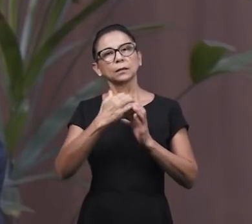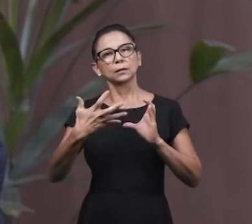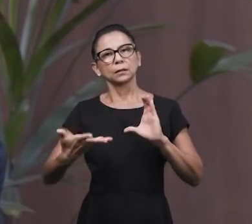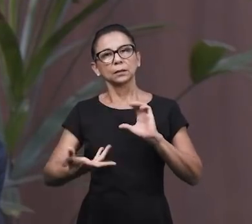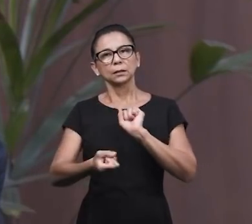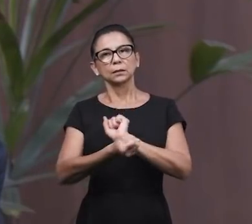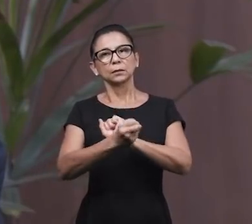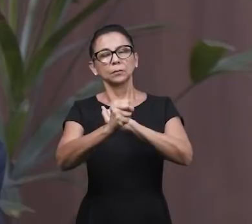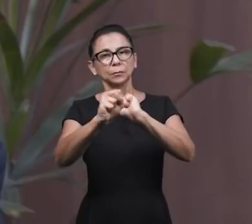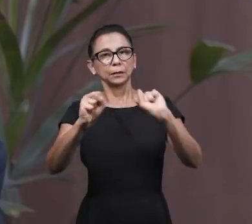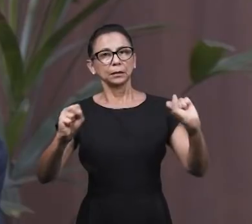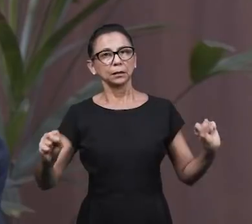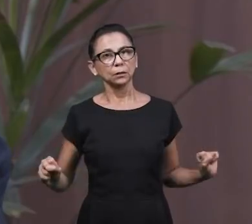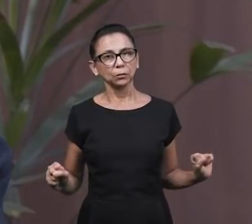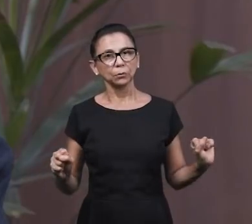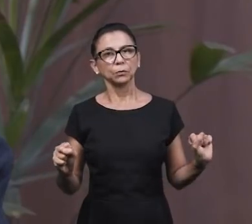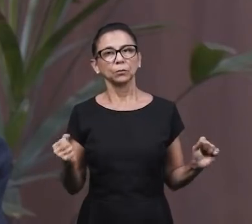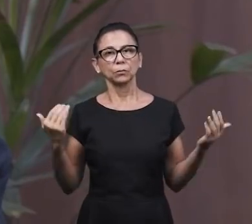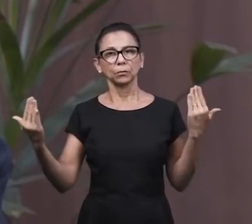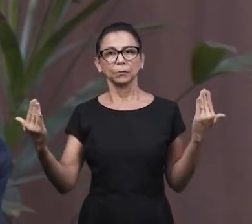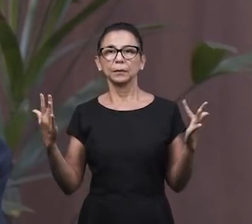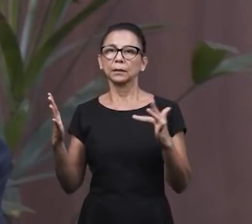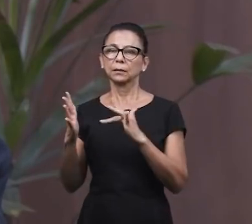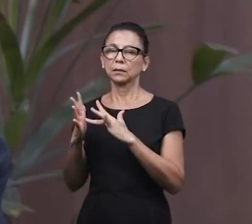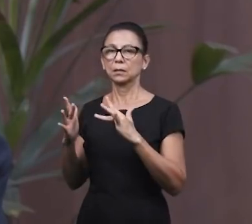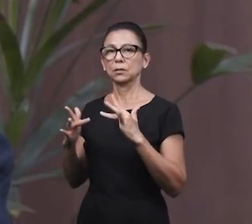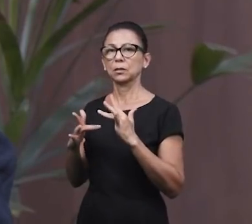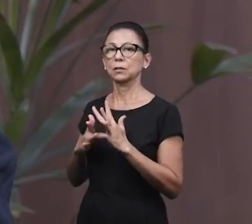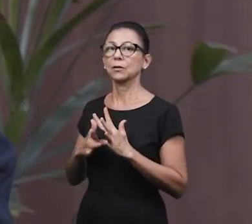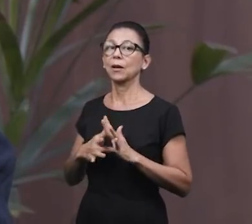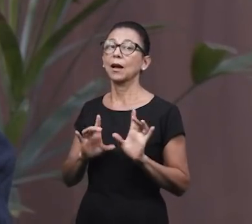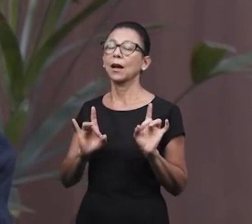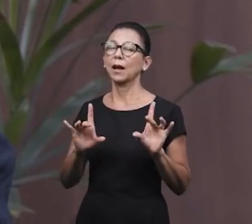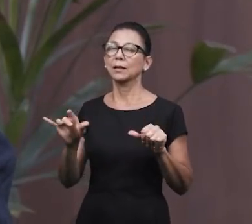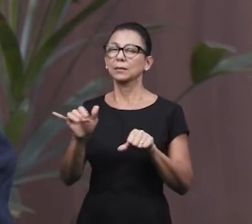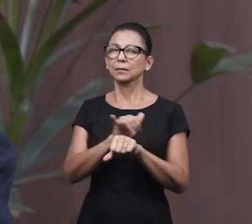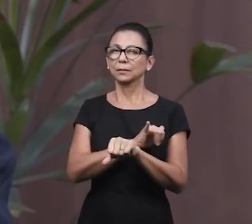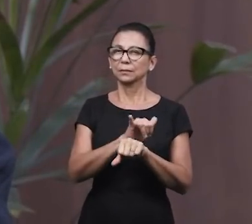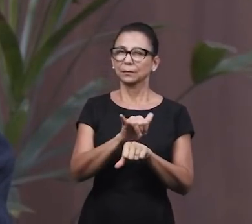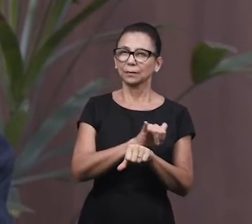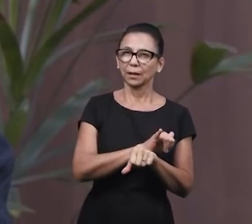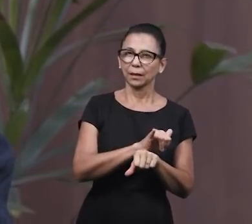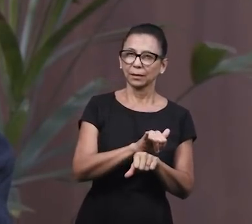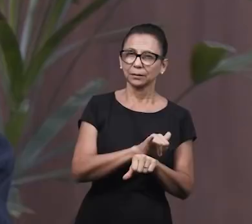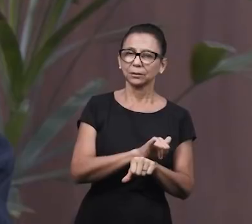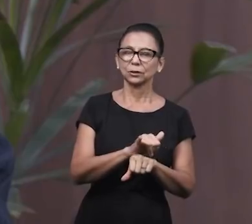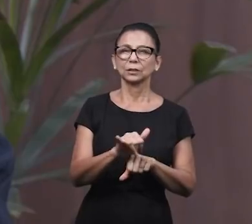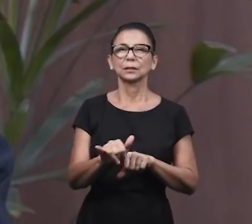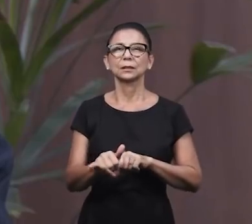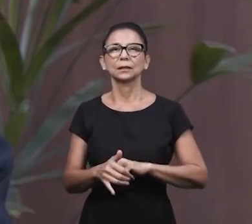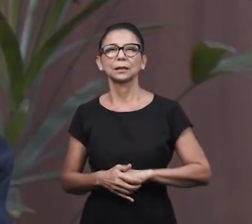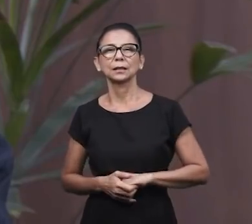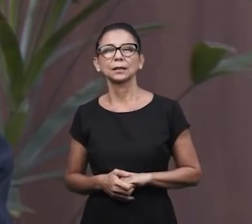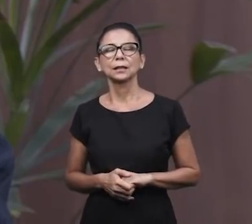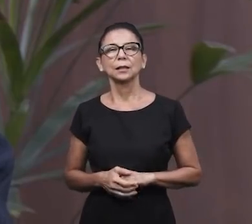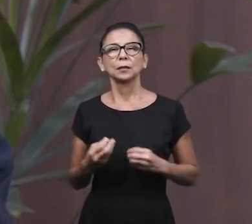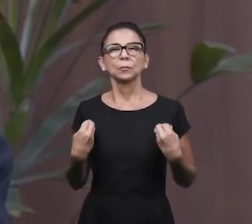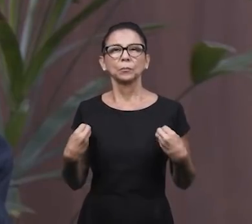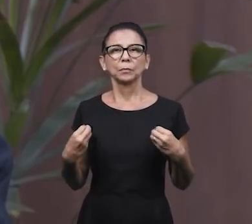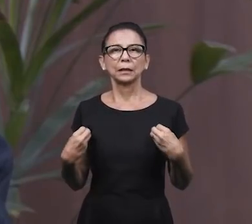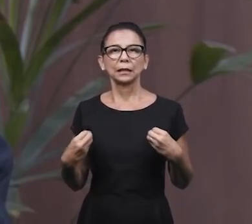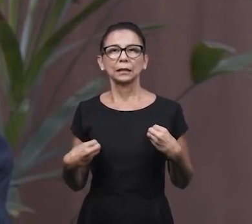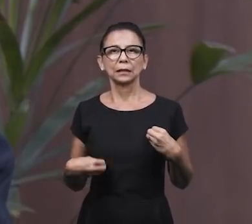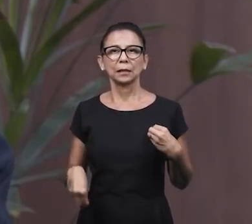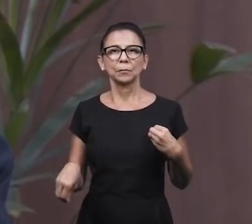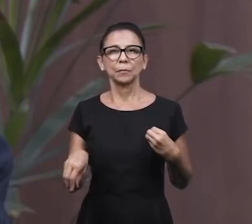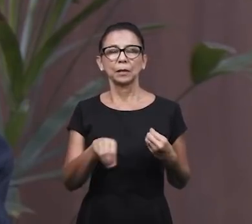muito especial de Jesus, especialmente com relação àquela estratégia que ele adotou para vencer